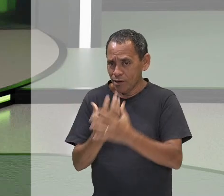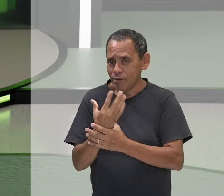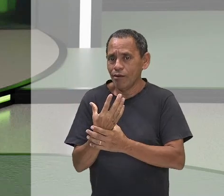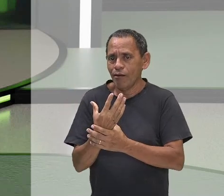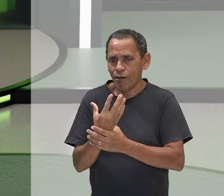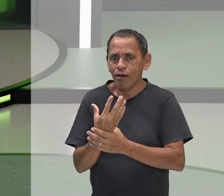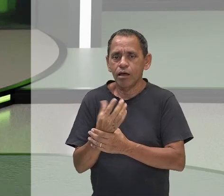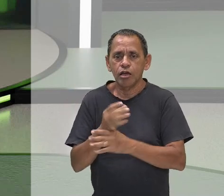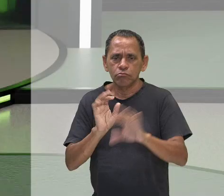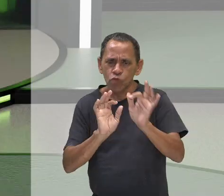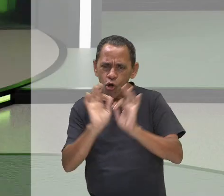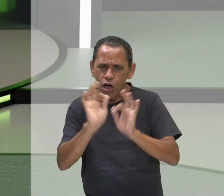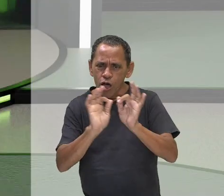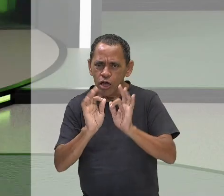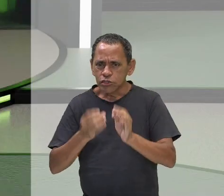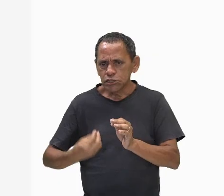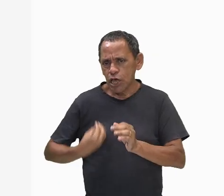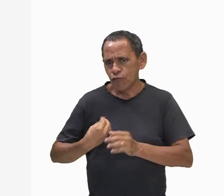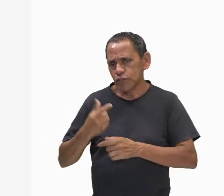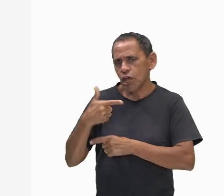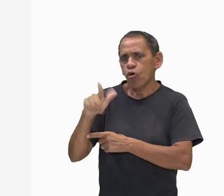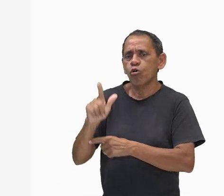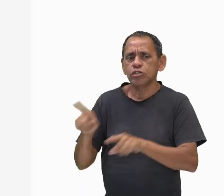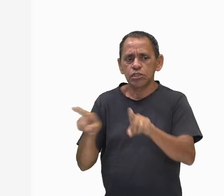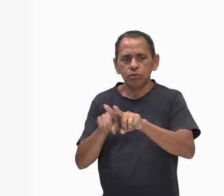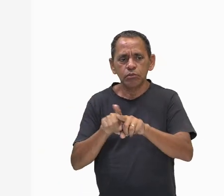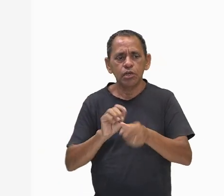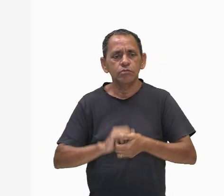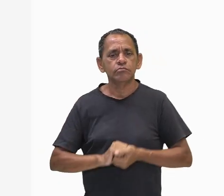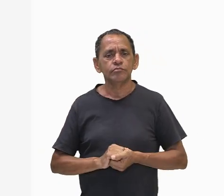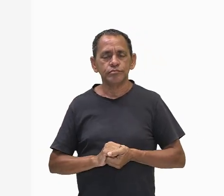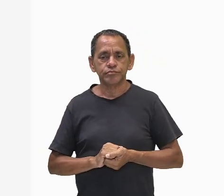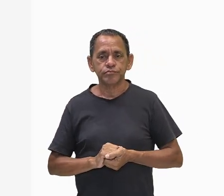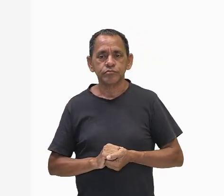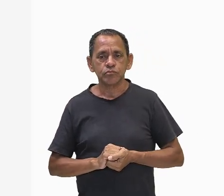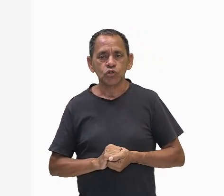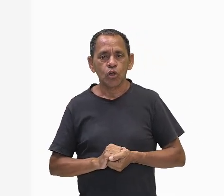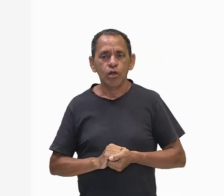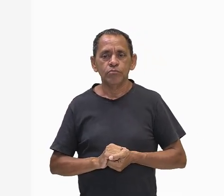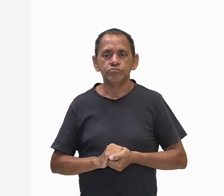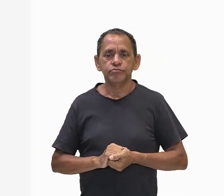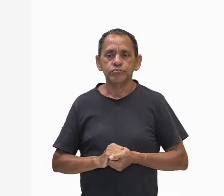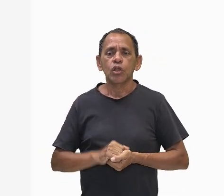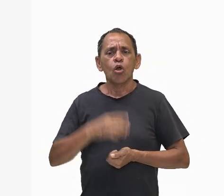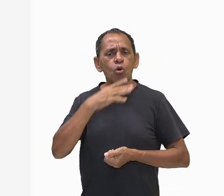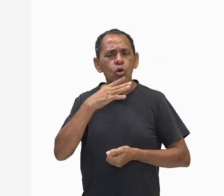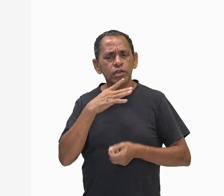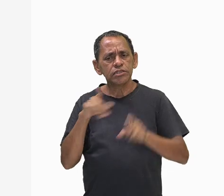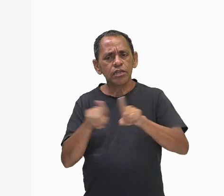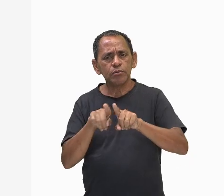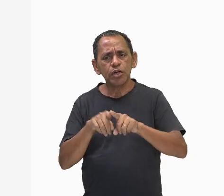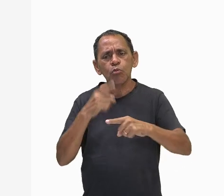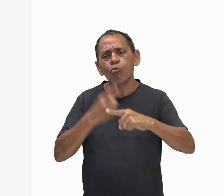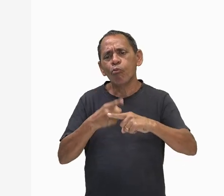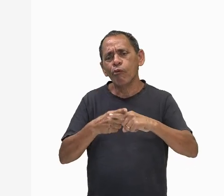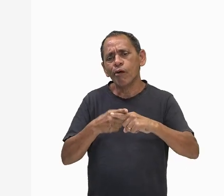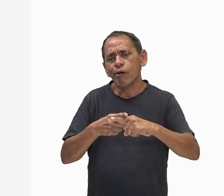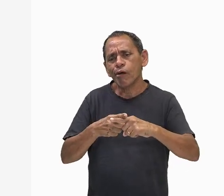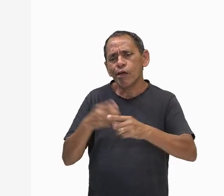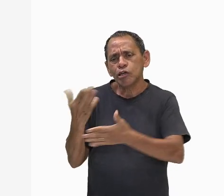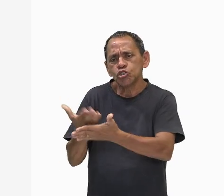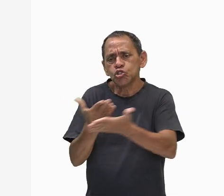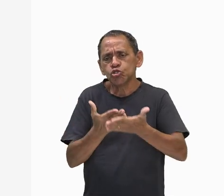objetivo, tá? Vamos conhecer um pouquinho mais por que estudar o